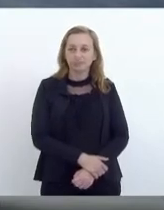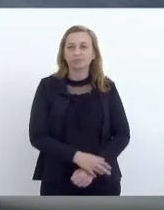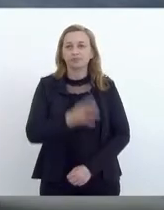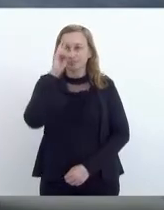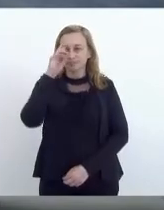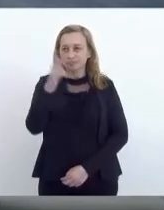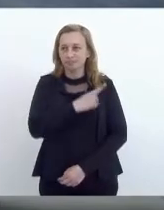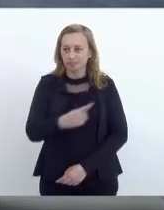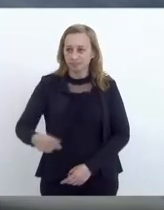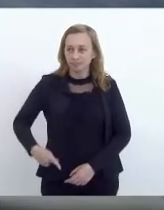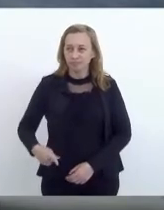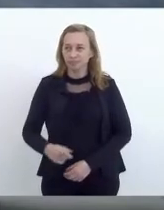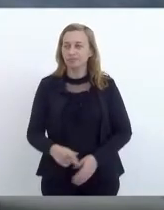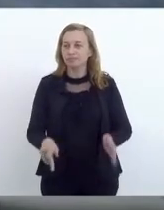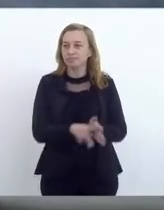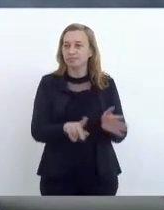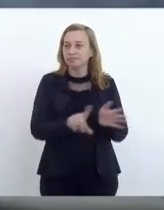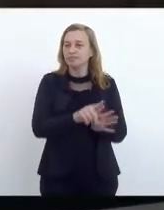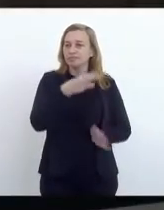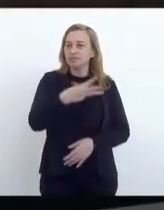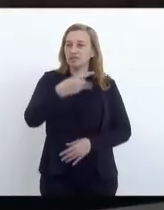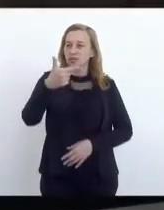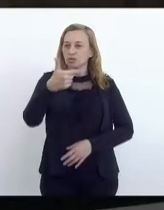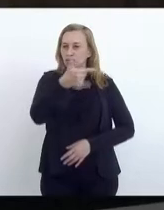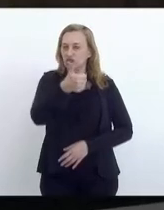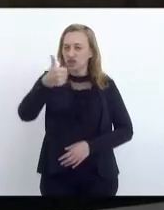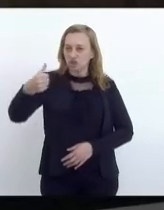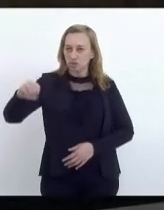Senhor presidente, projeto de lei 3120,